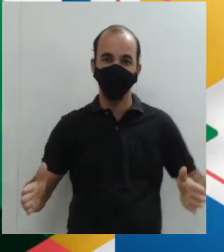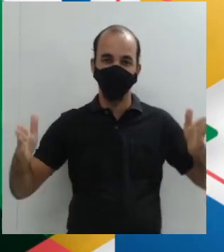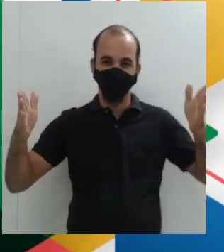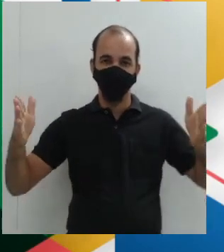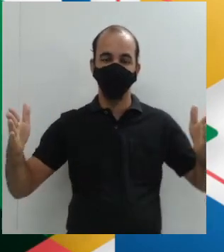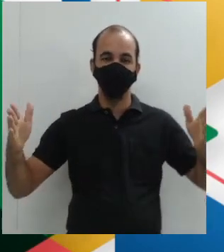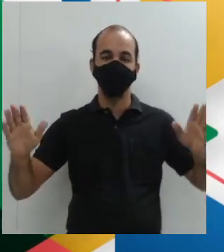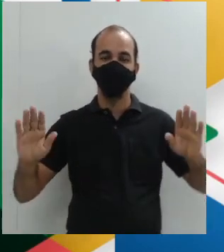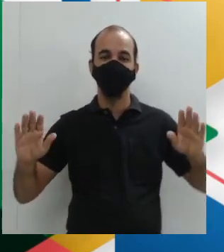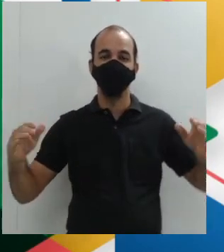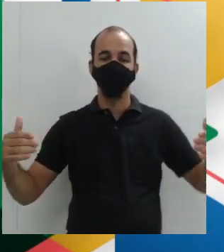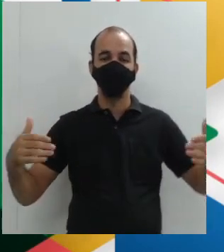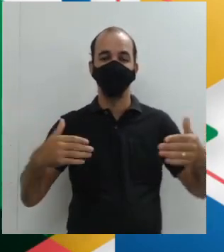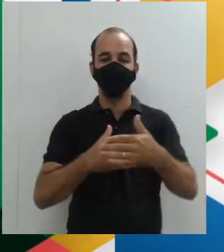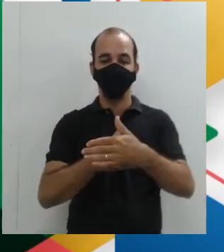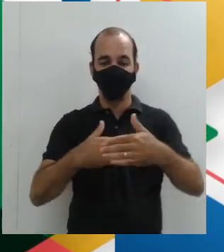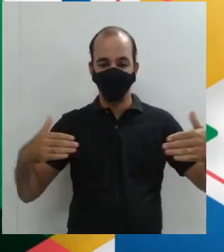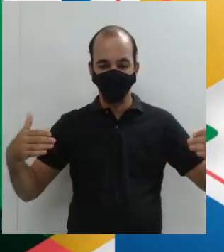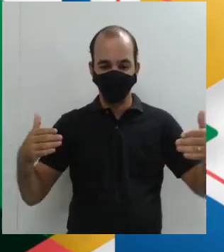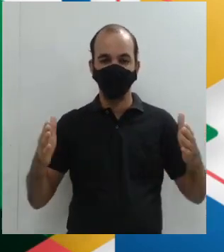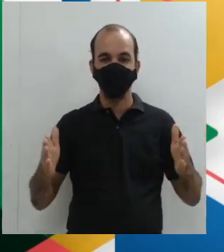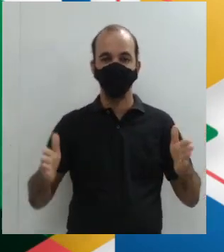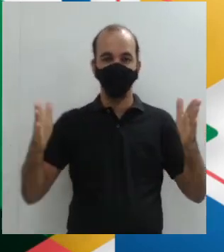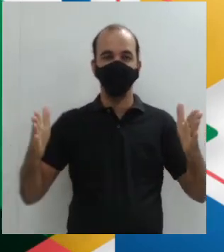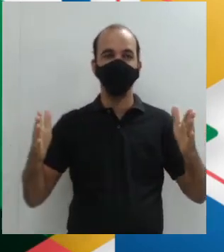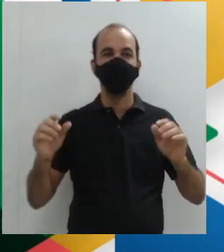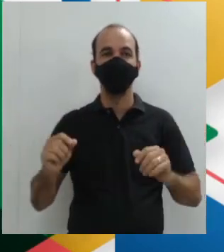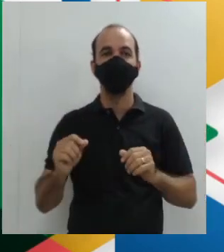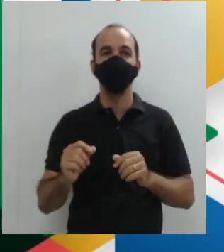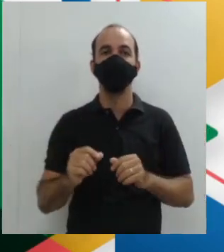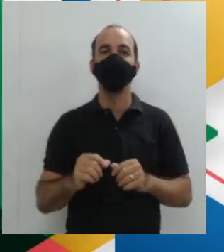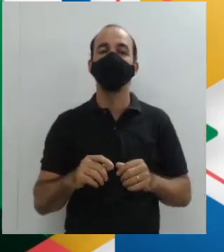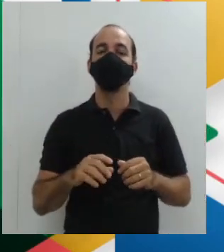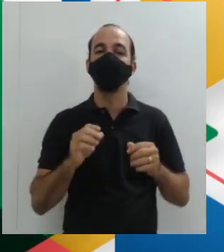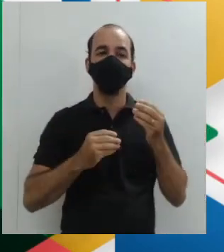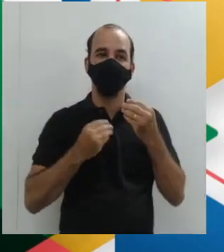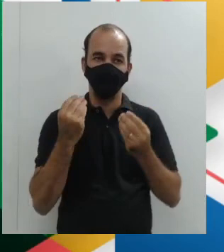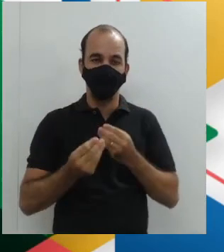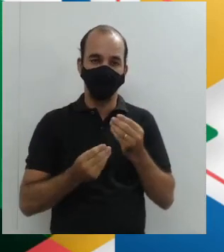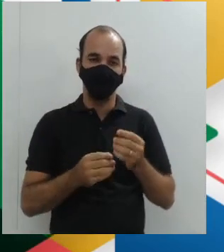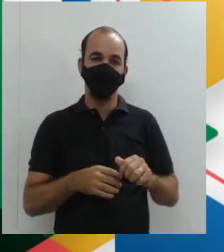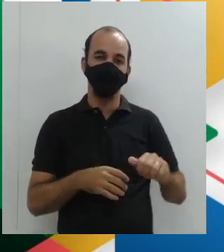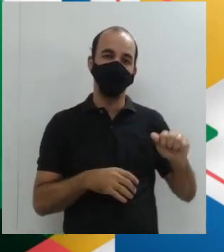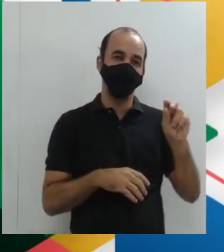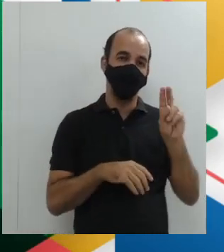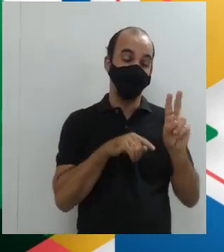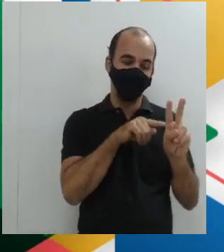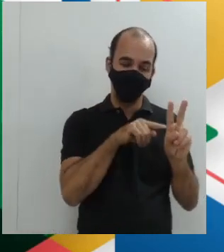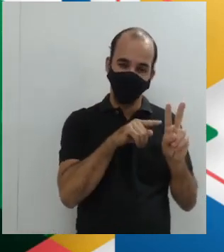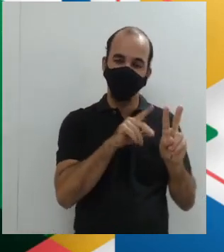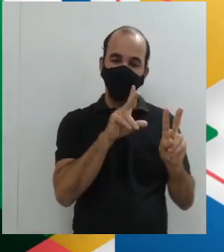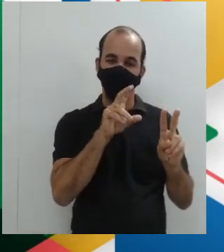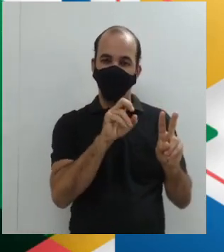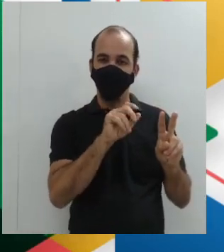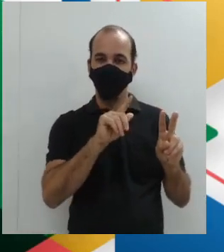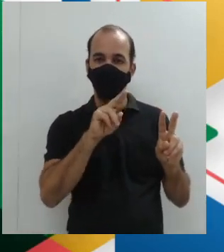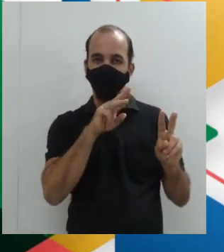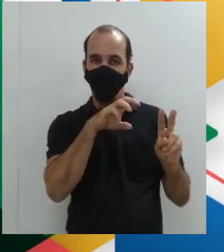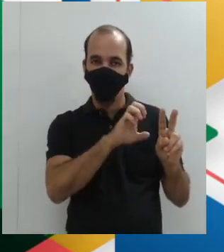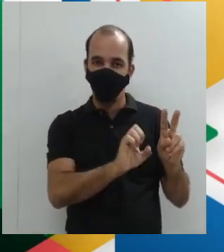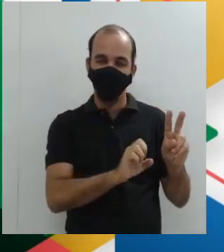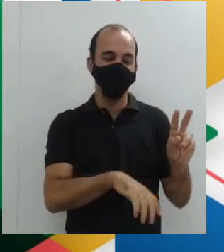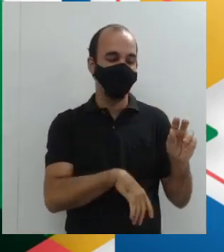aí, se eu pensar no volume como dado por A vezes B vezes C, eu posso desmembrar aí